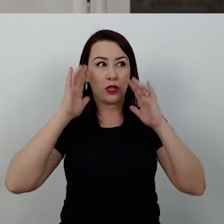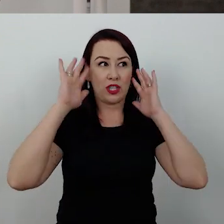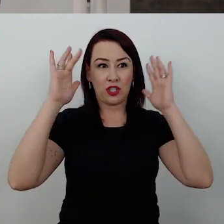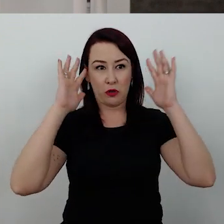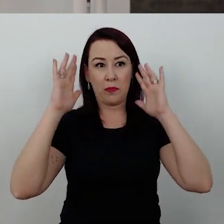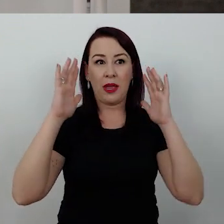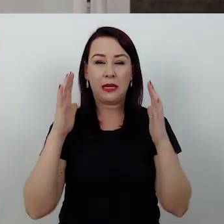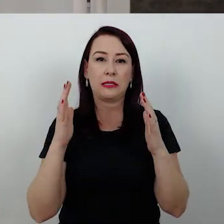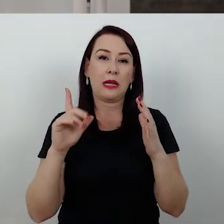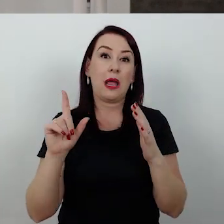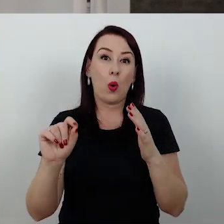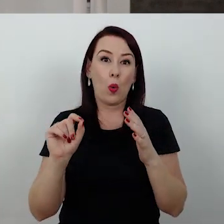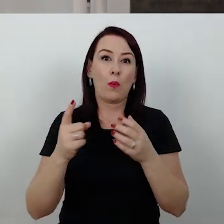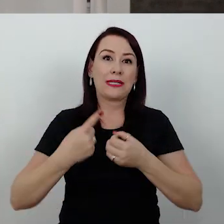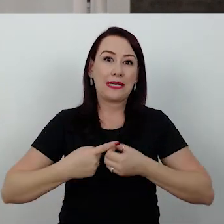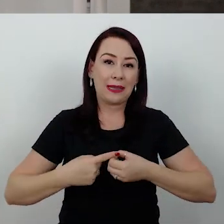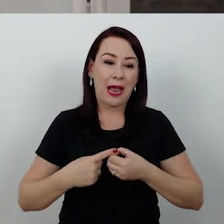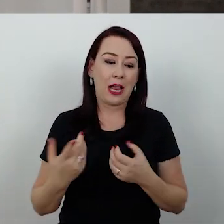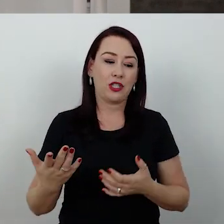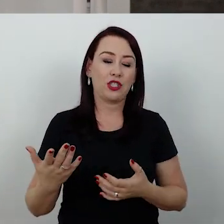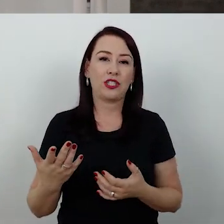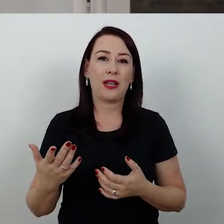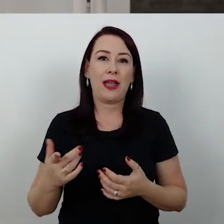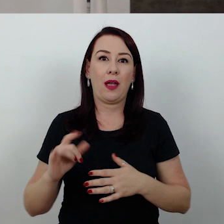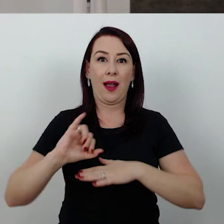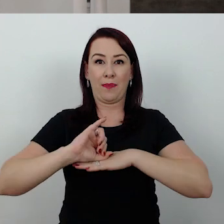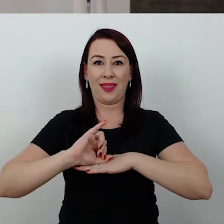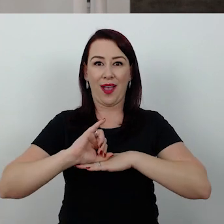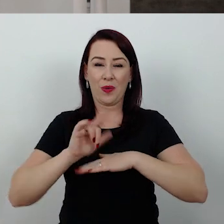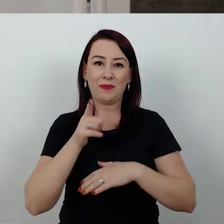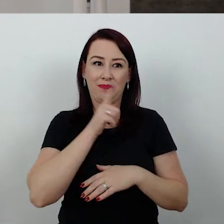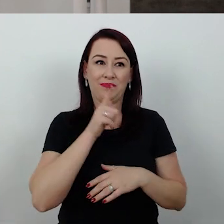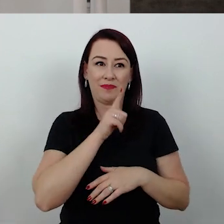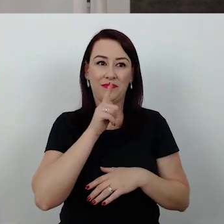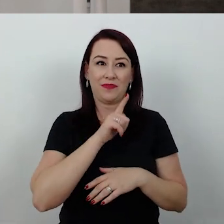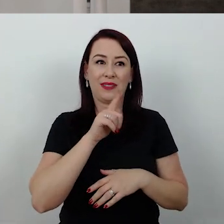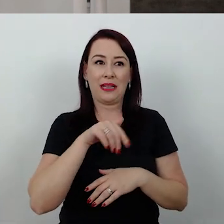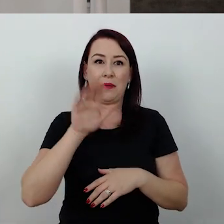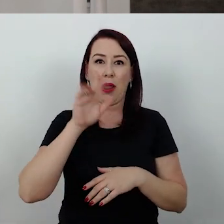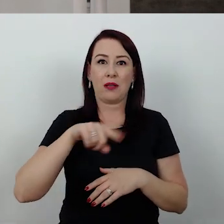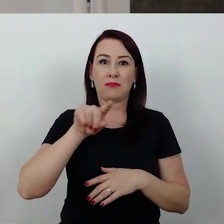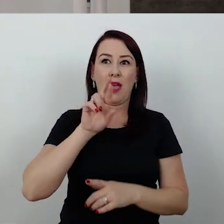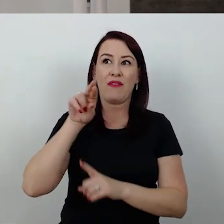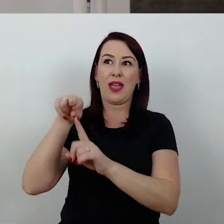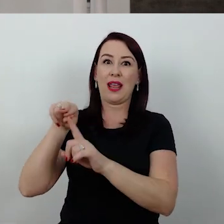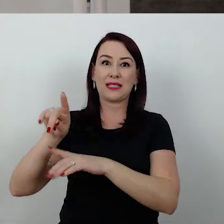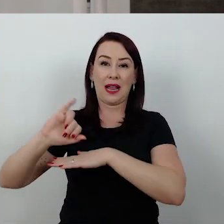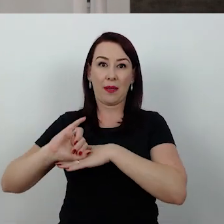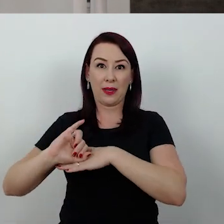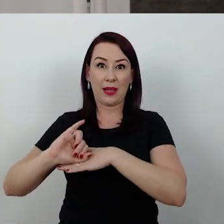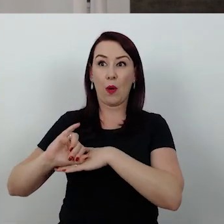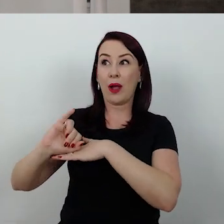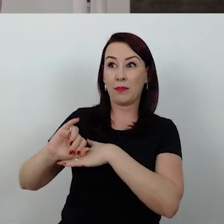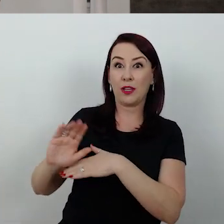Não é porque uma cidade ali, né, geralmente capital, que é o que a gente coloca como mais referência, está construindo